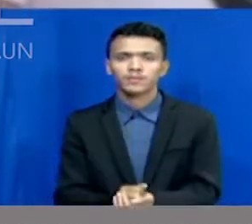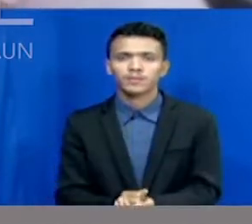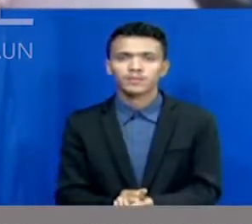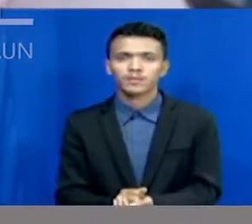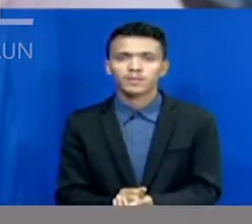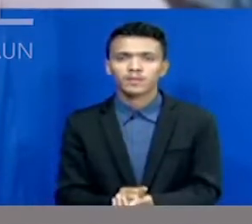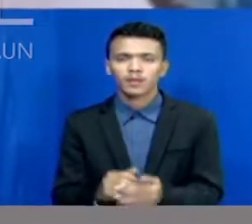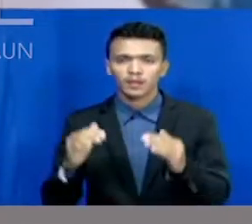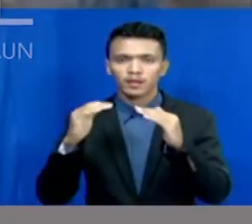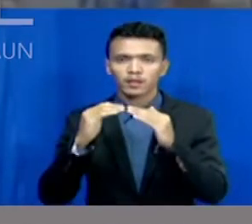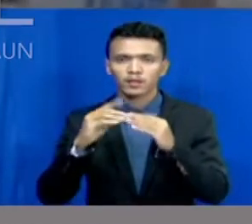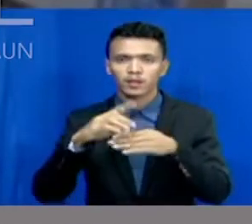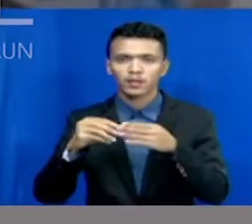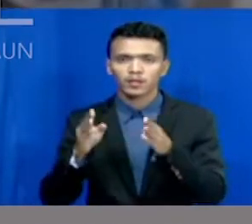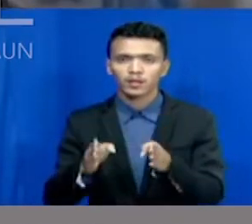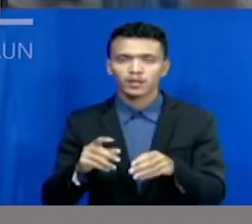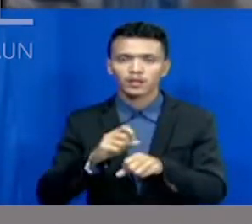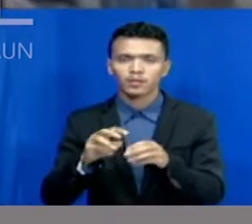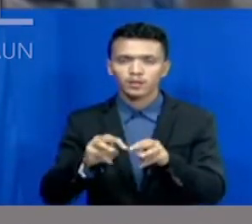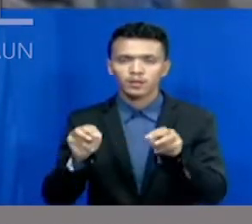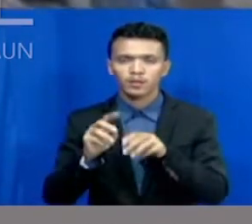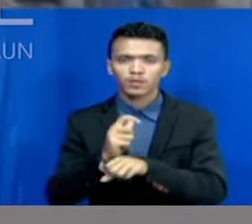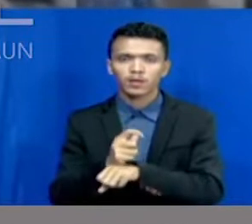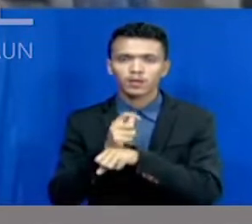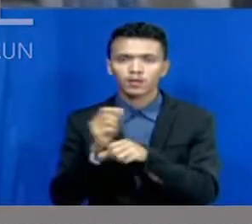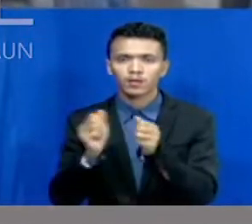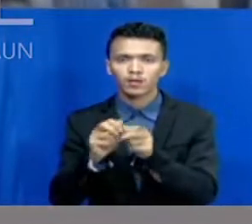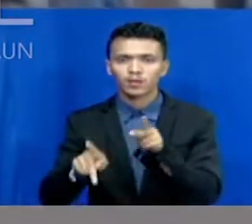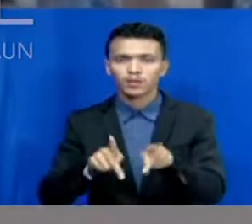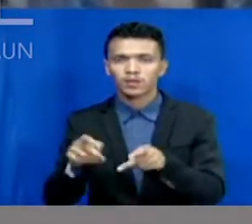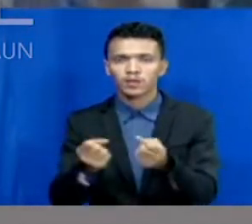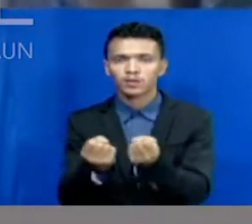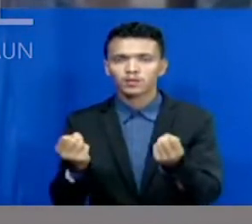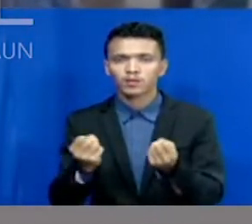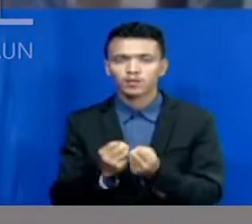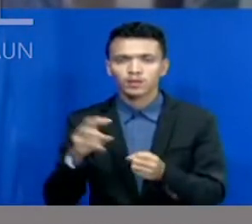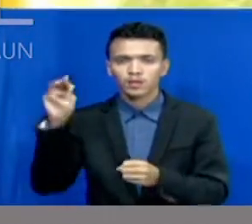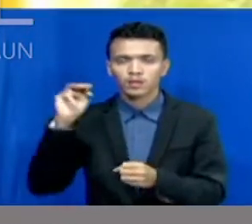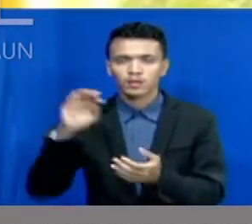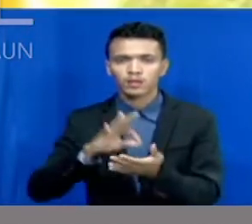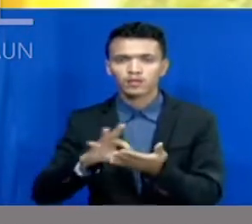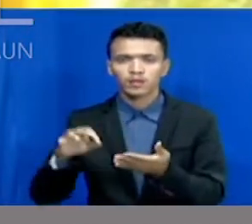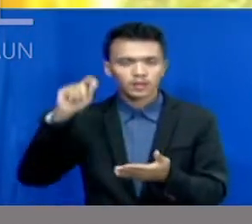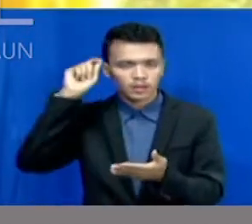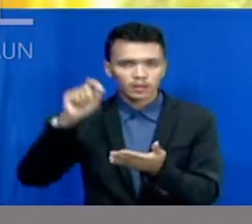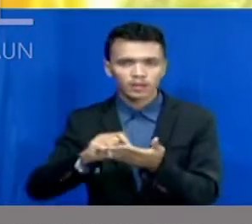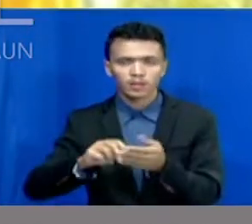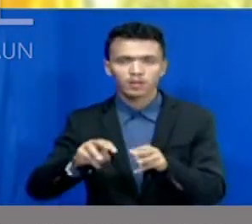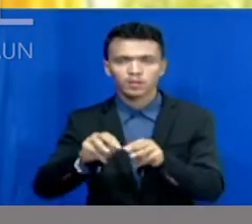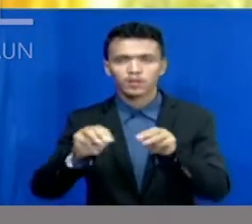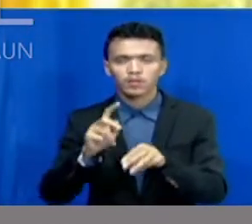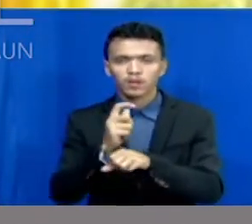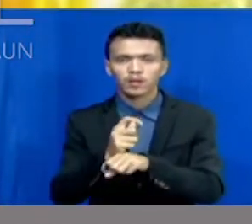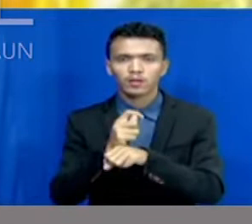Durante sorumutu autoridade município Atauru, o comunidade suku Beloi, segunda firne, secretário município